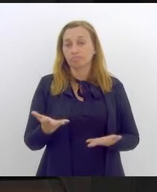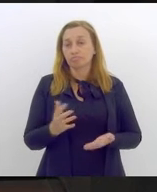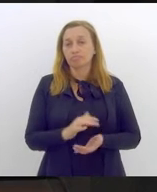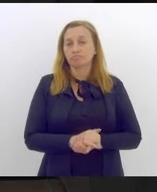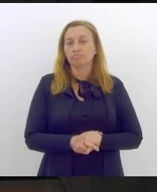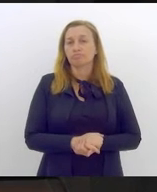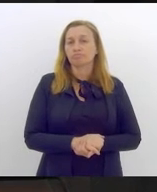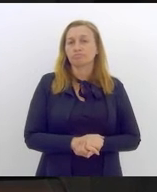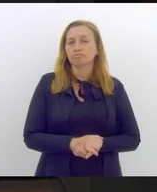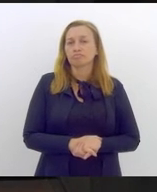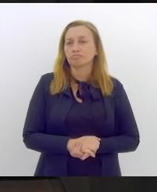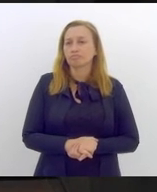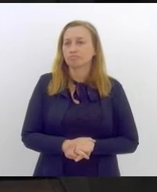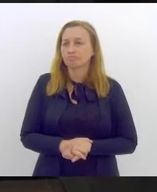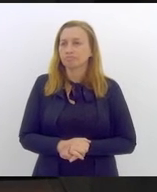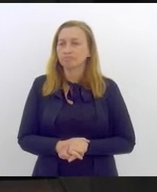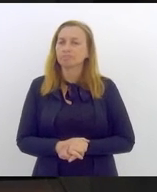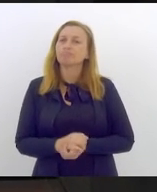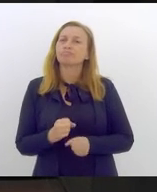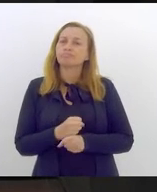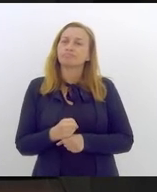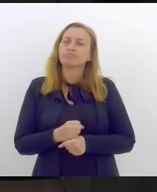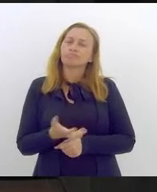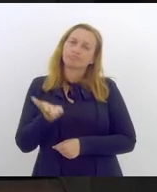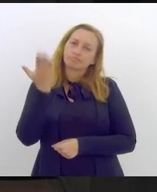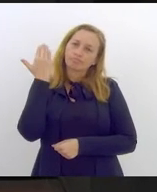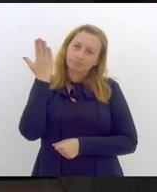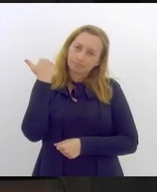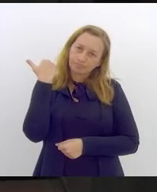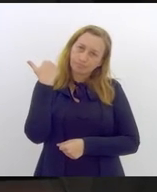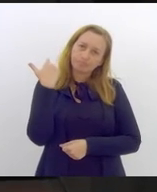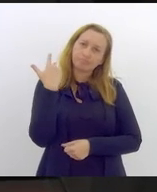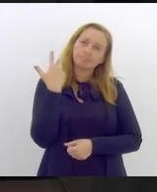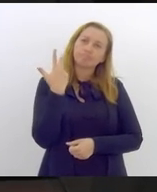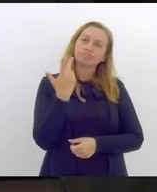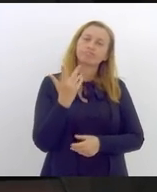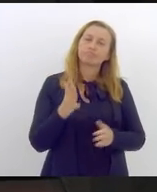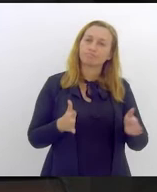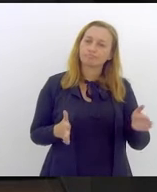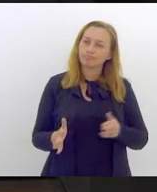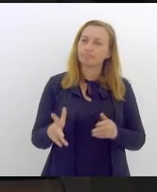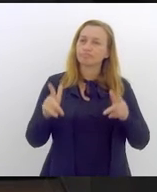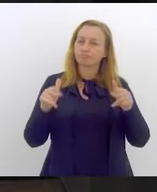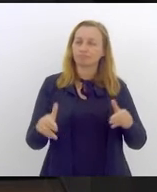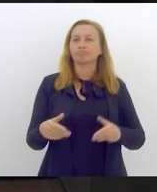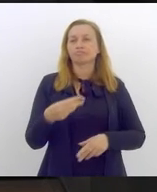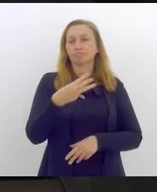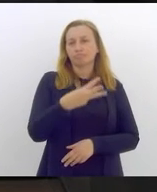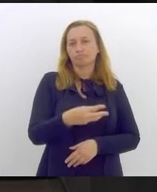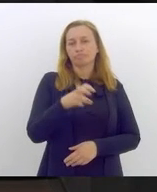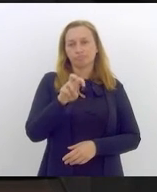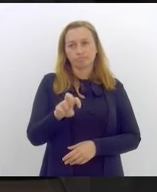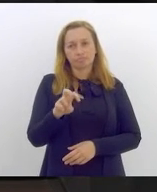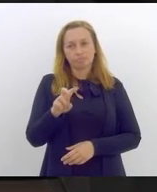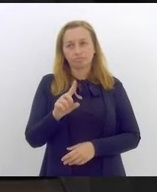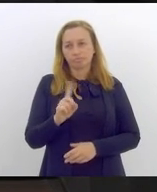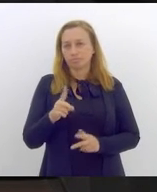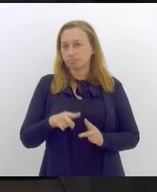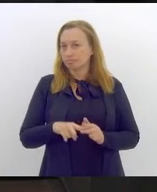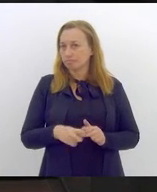quando no ano passado mesmo quadro mexe foi de 35 sem